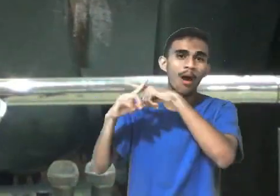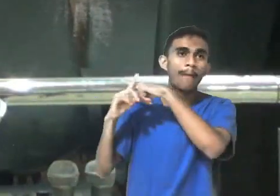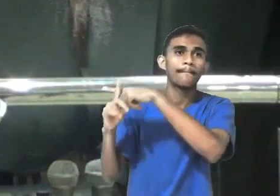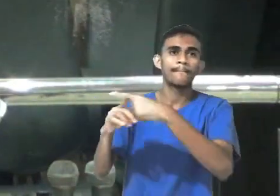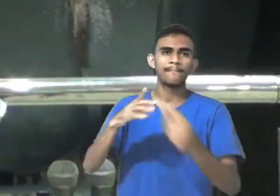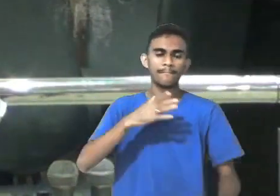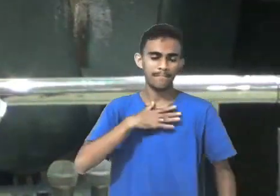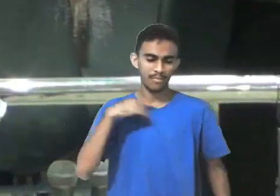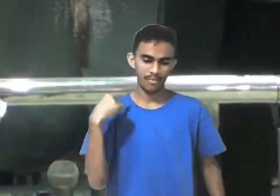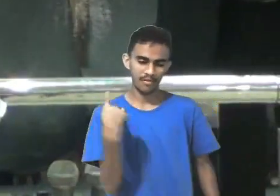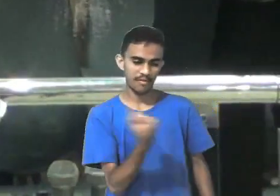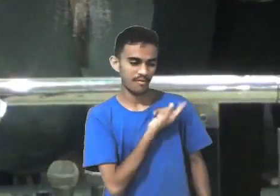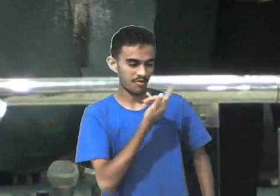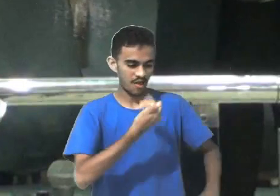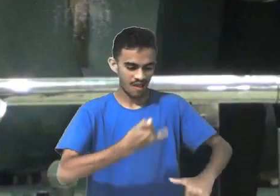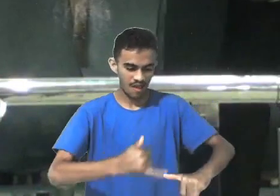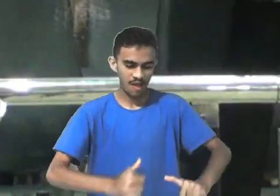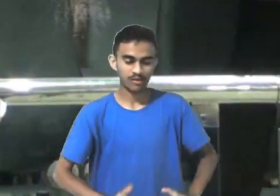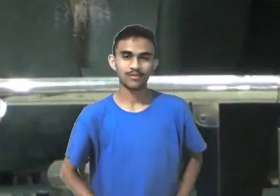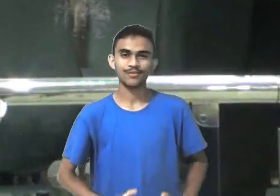carregou com a nossa